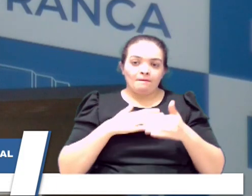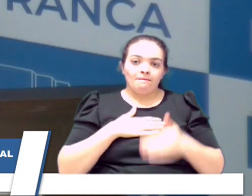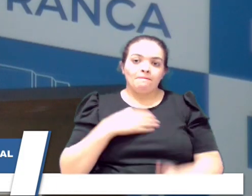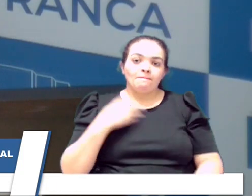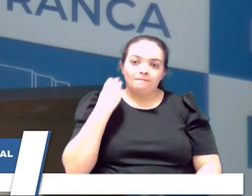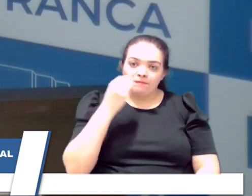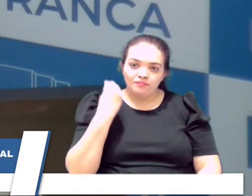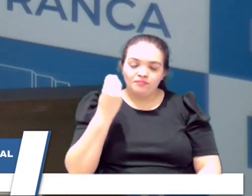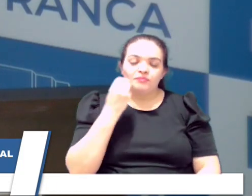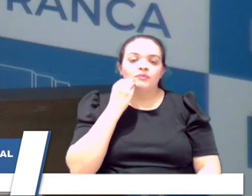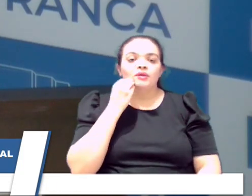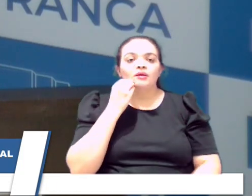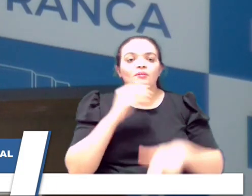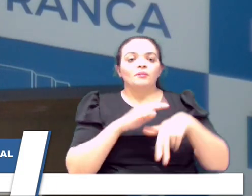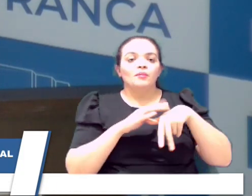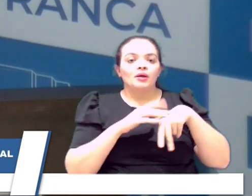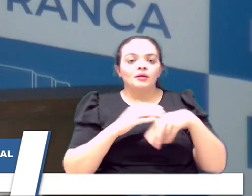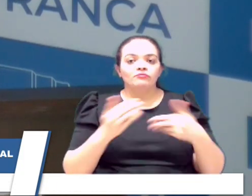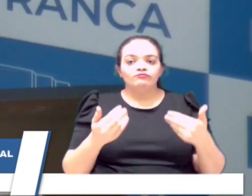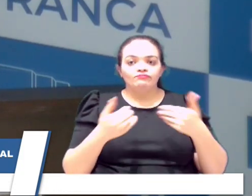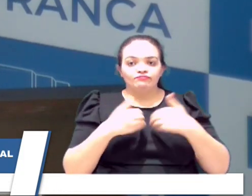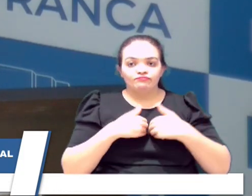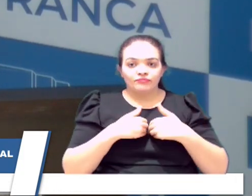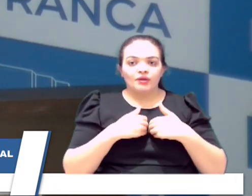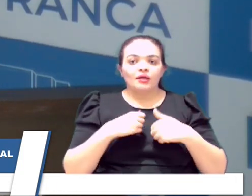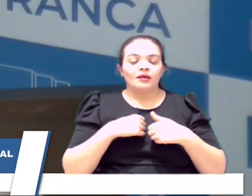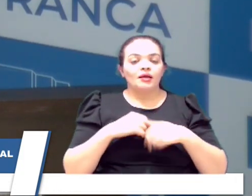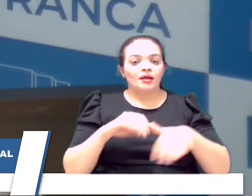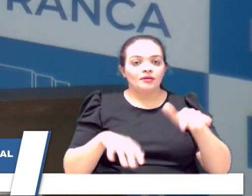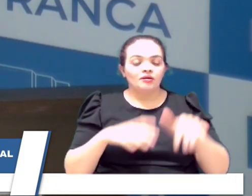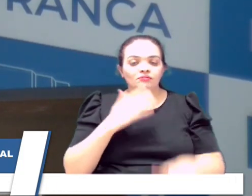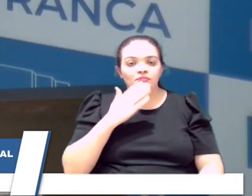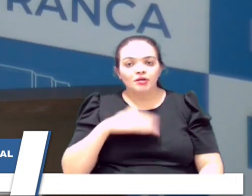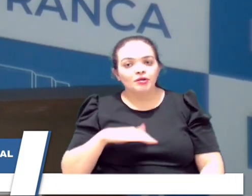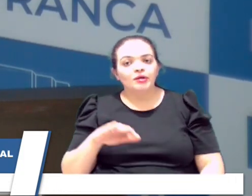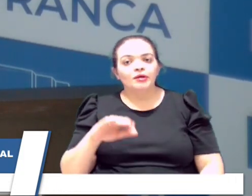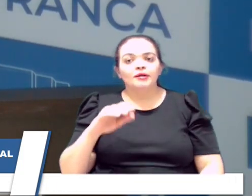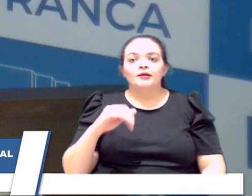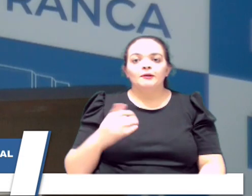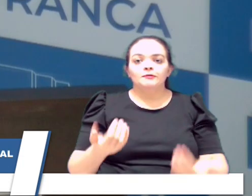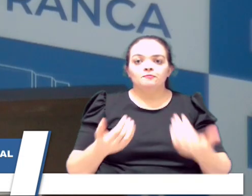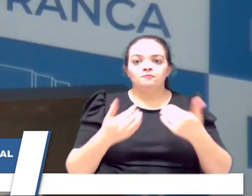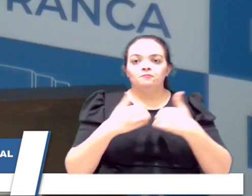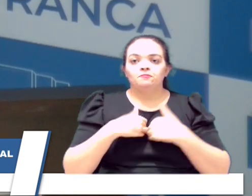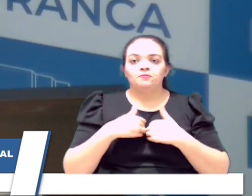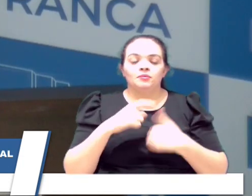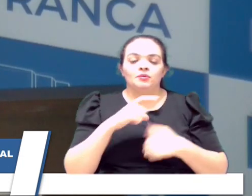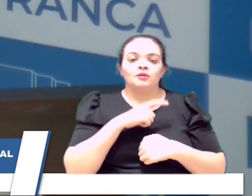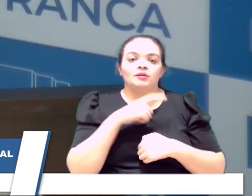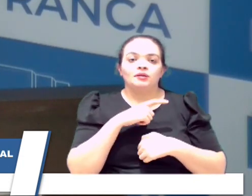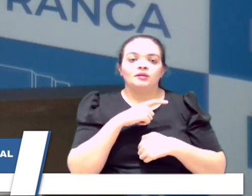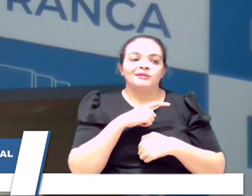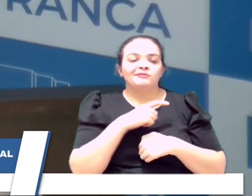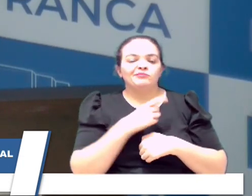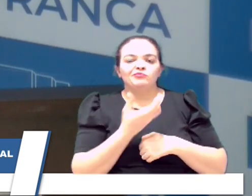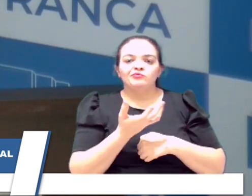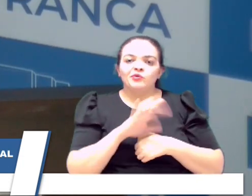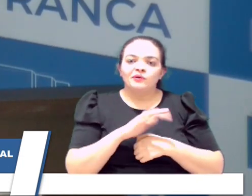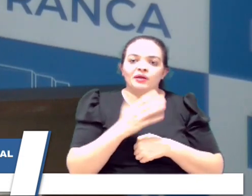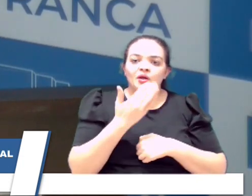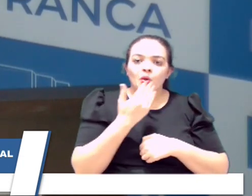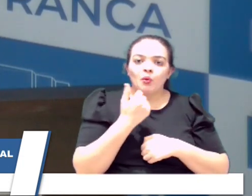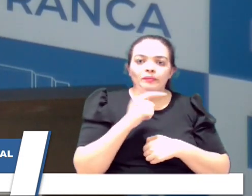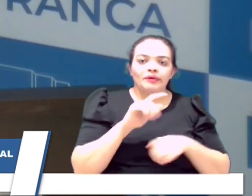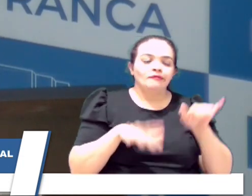pacientes autistas, né? Então, muitas vezes, crianças autistas, principalmente, né, têm muita seletividade alimentar, eles acabam comendo, às vezes,